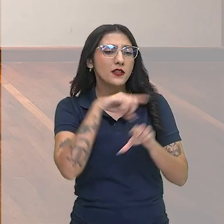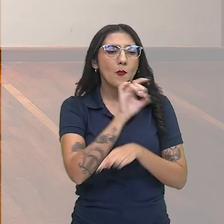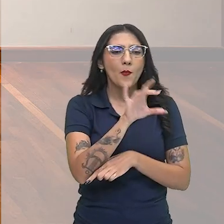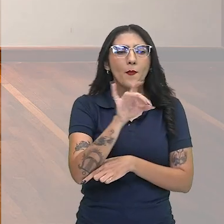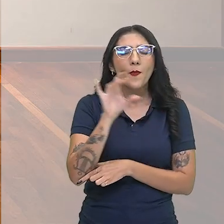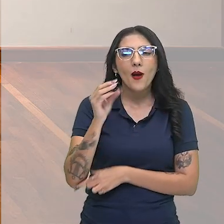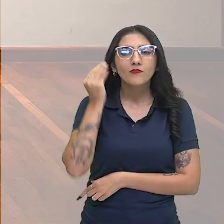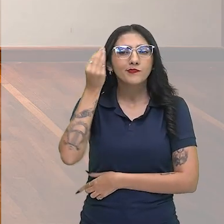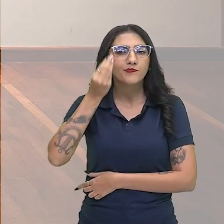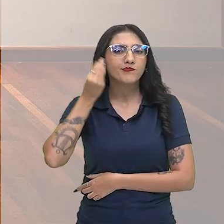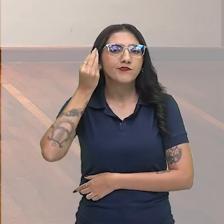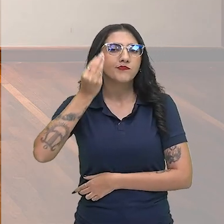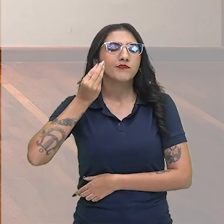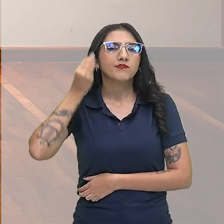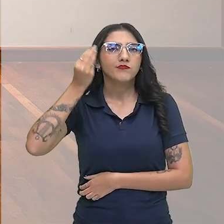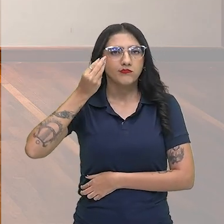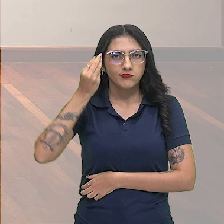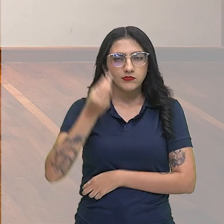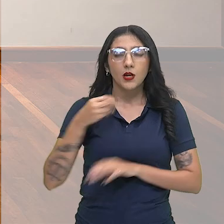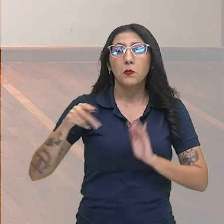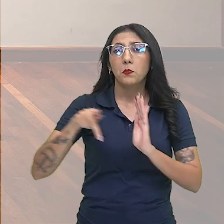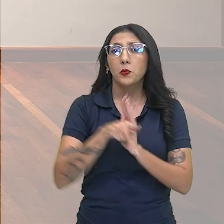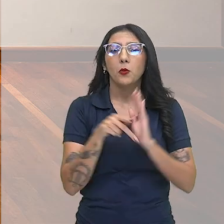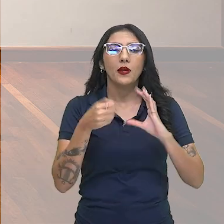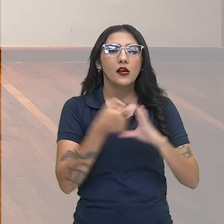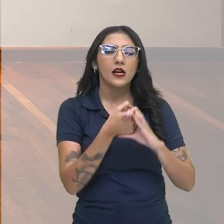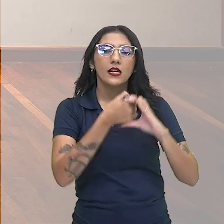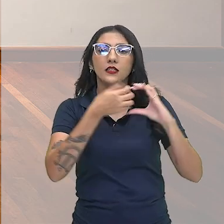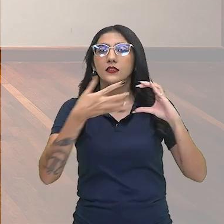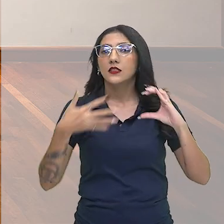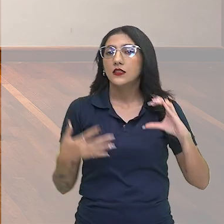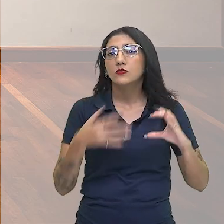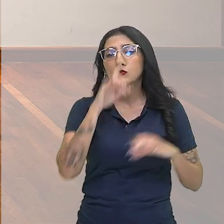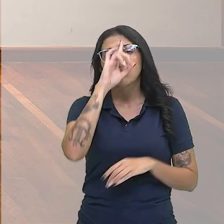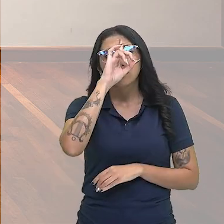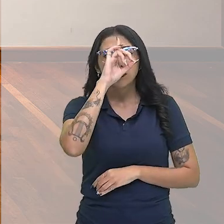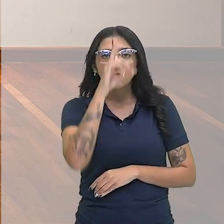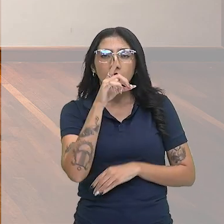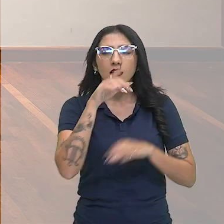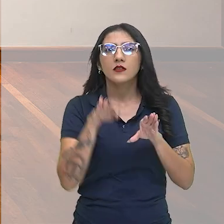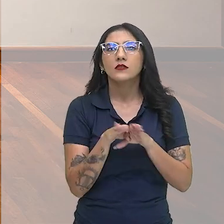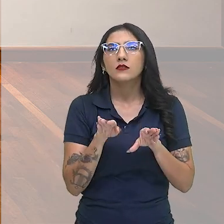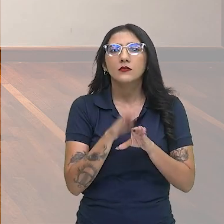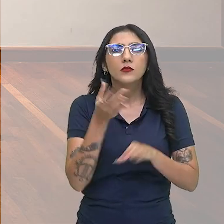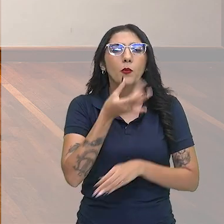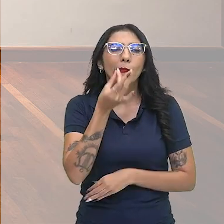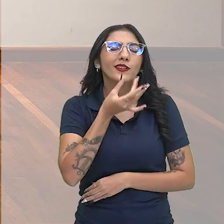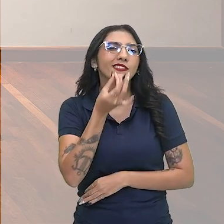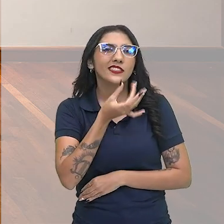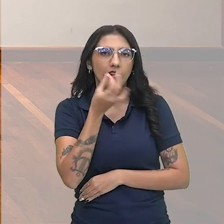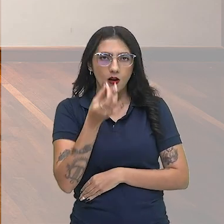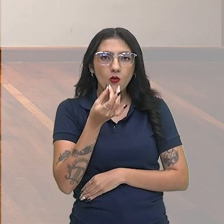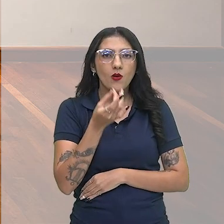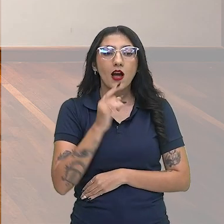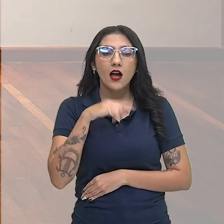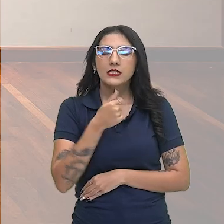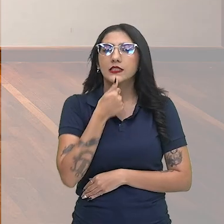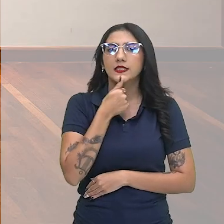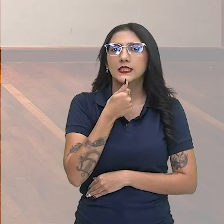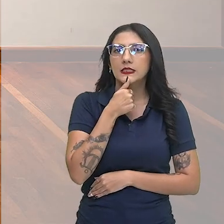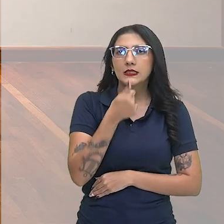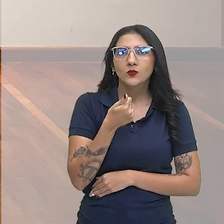das pessoas, caracterizado, né, por ideais e opiniões que não foram testadas e